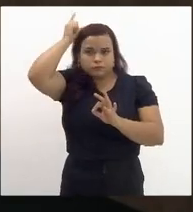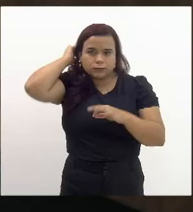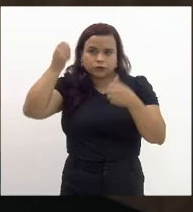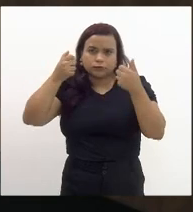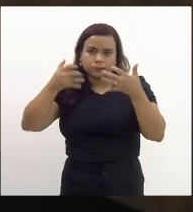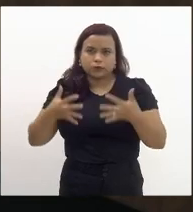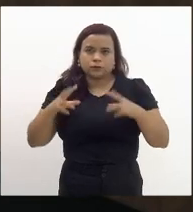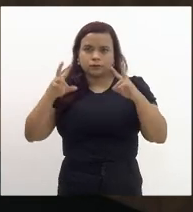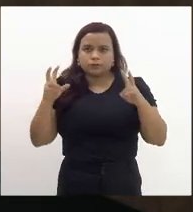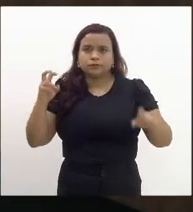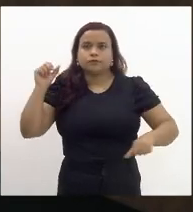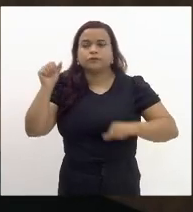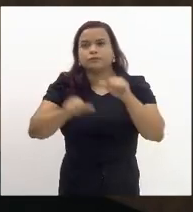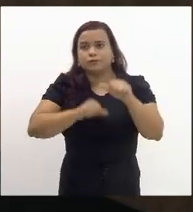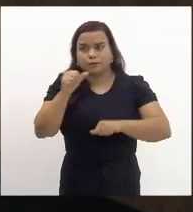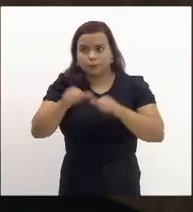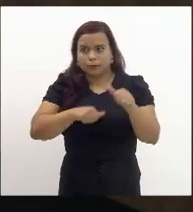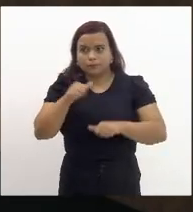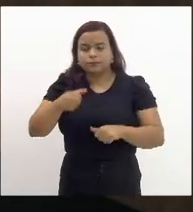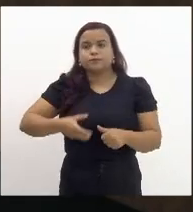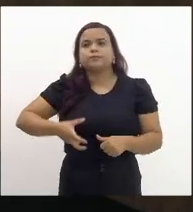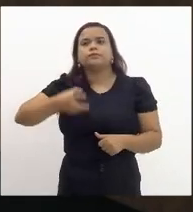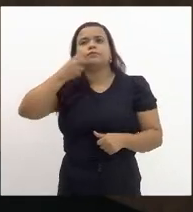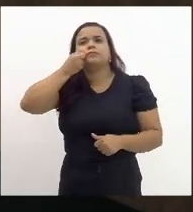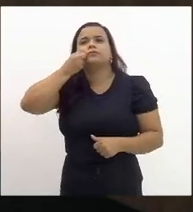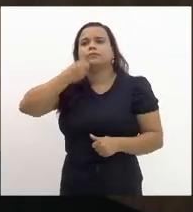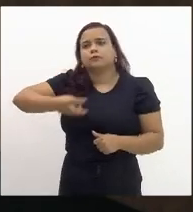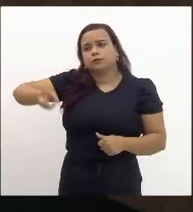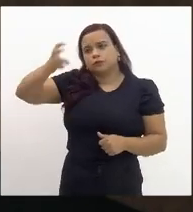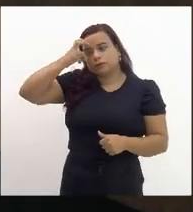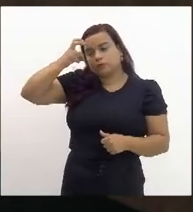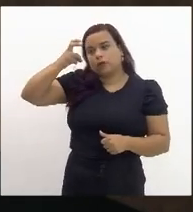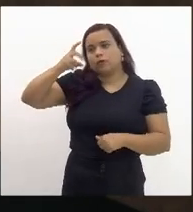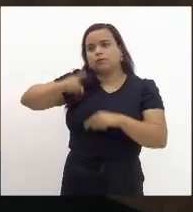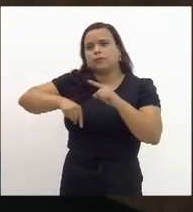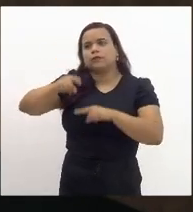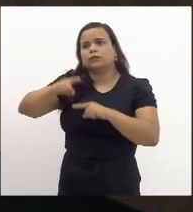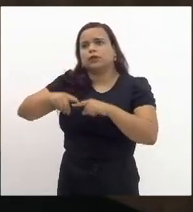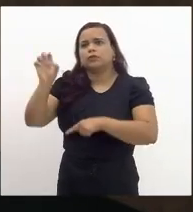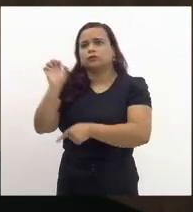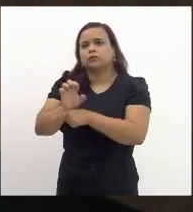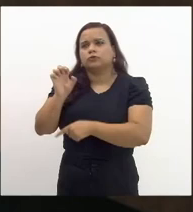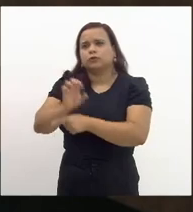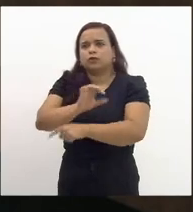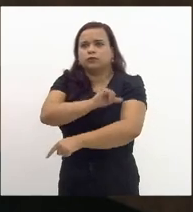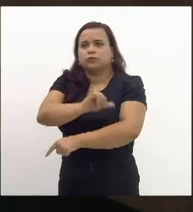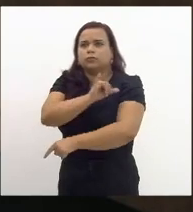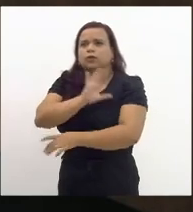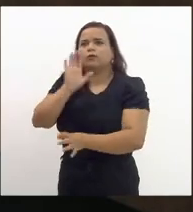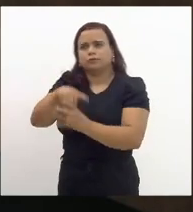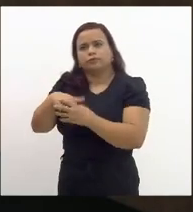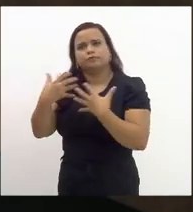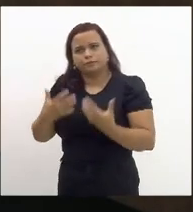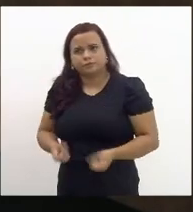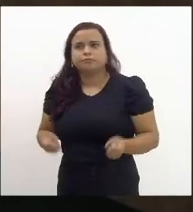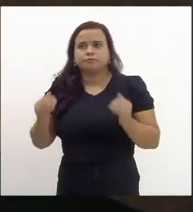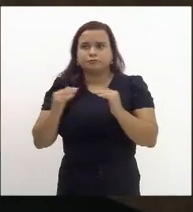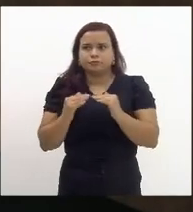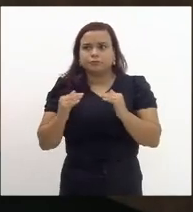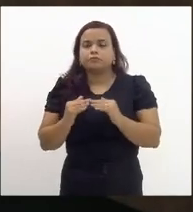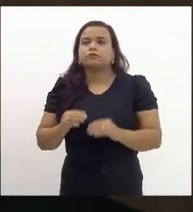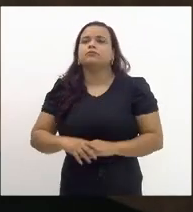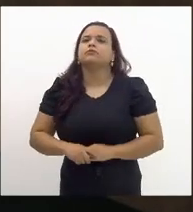de alteração do patrimônio cultural e material do Estado do Rio de Janeiro, e eu votei totalmente favorável. E